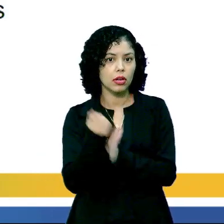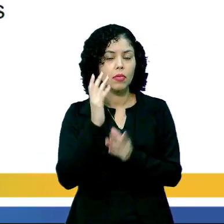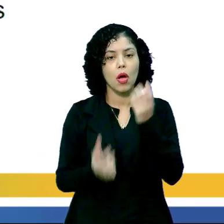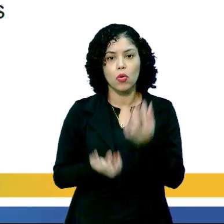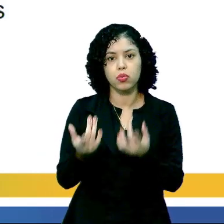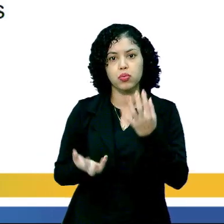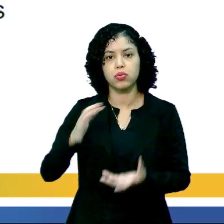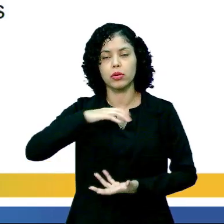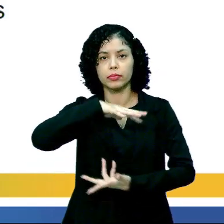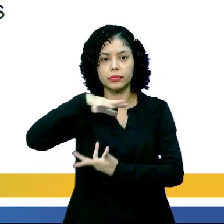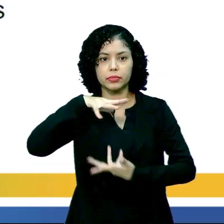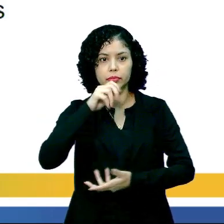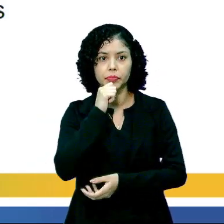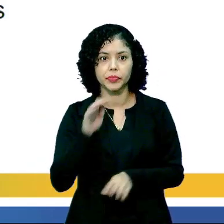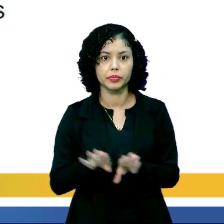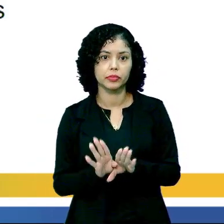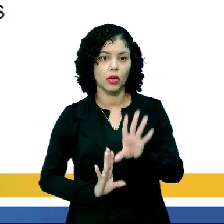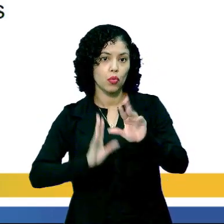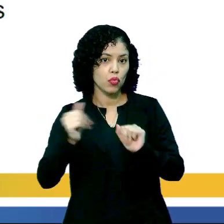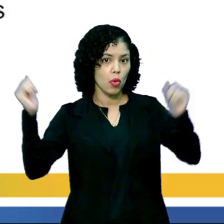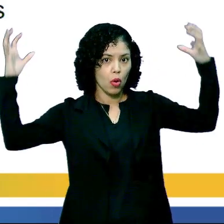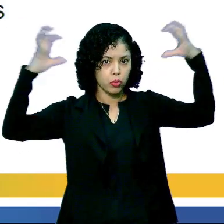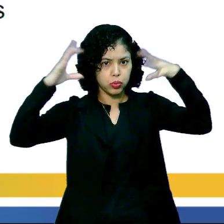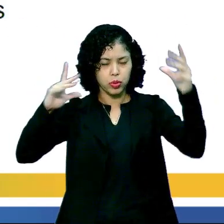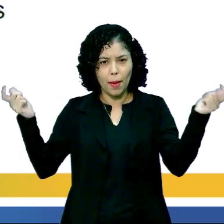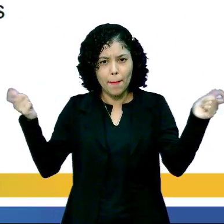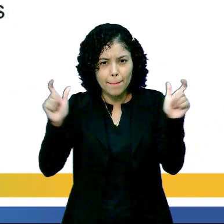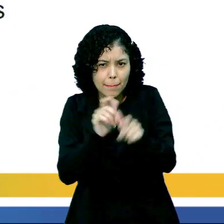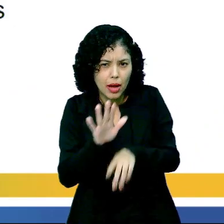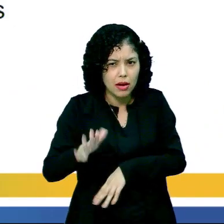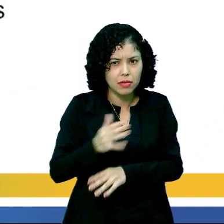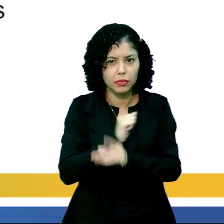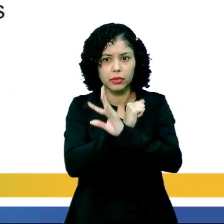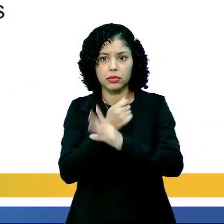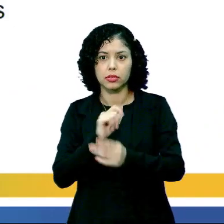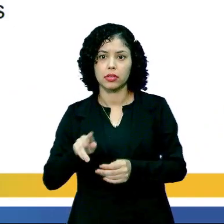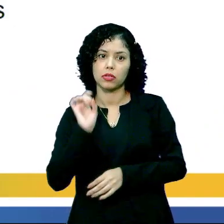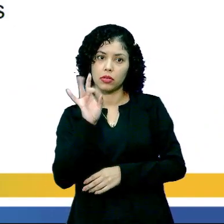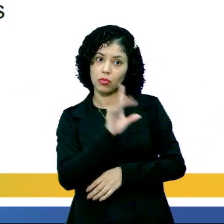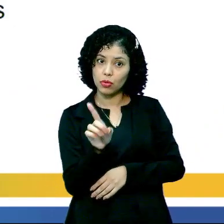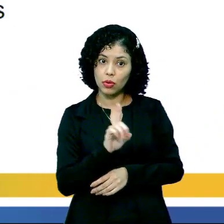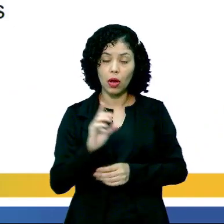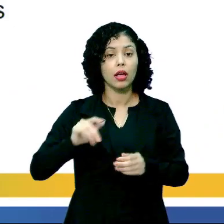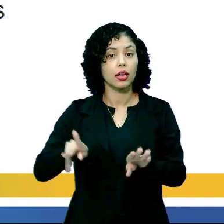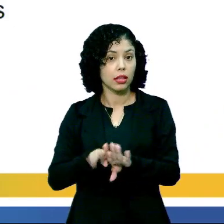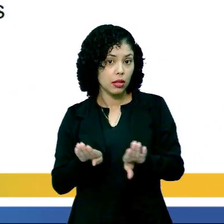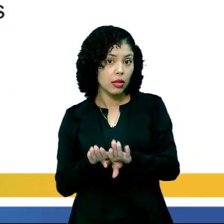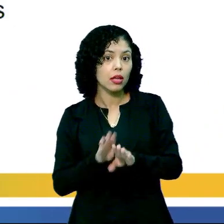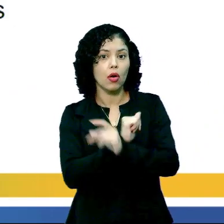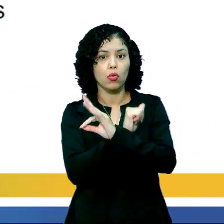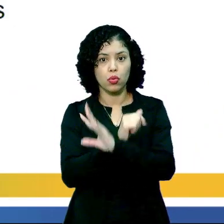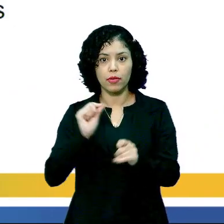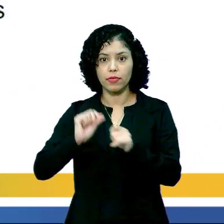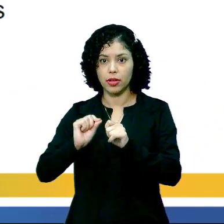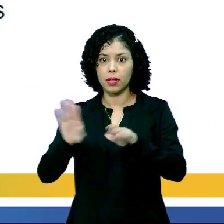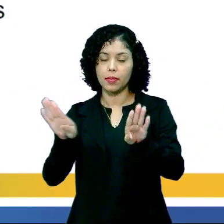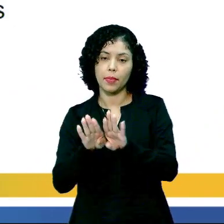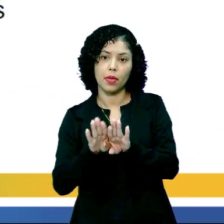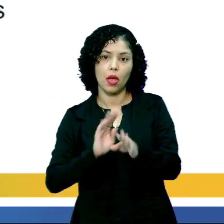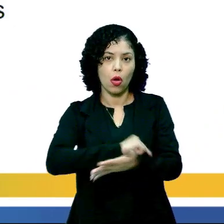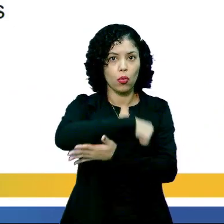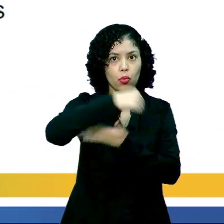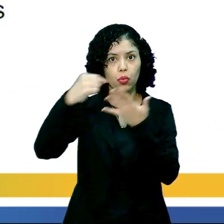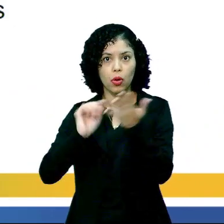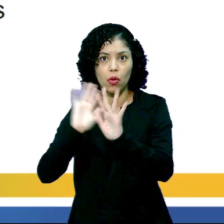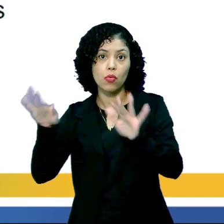pela queima de combustíveis fósseis a formação da chuva mais ou menos ácida depende não só da concentração do ácido formado como também